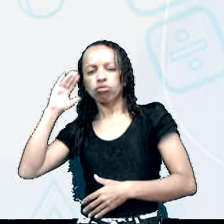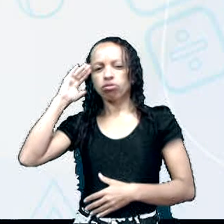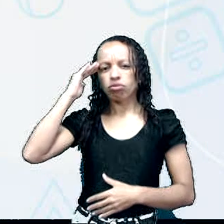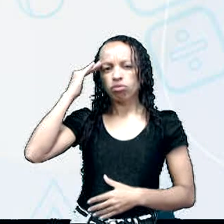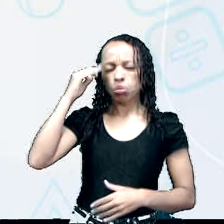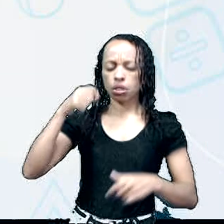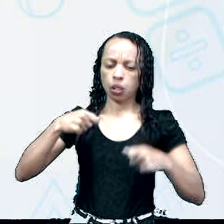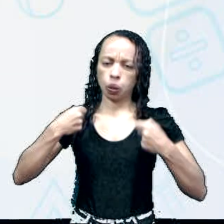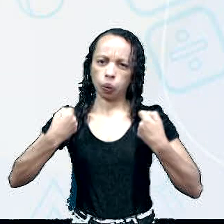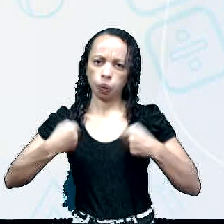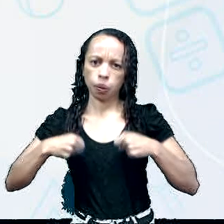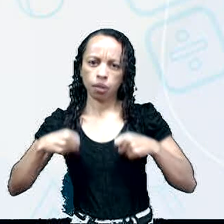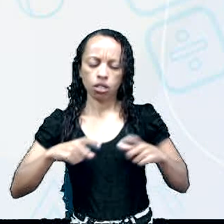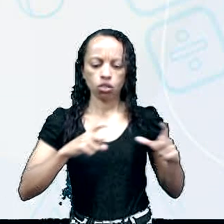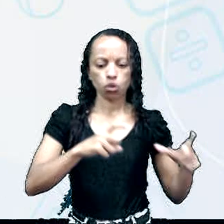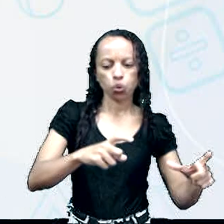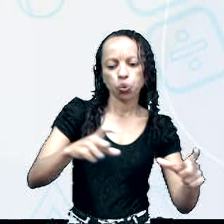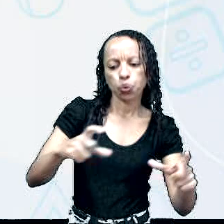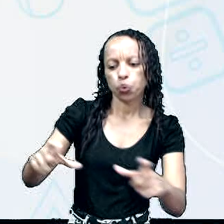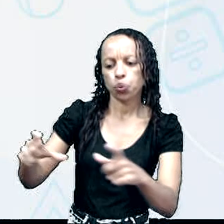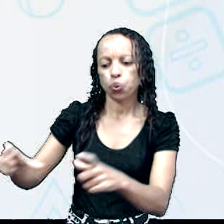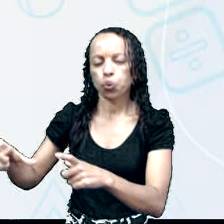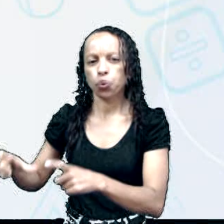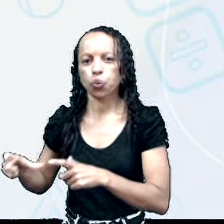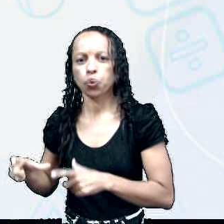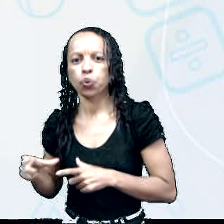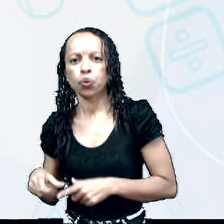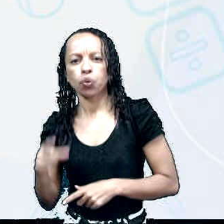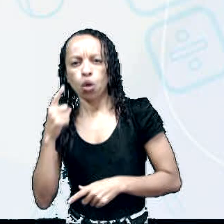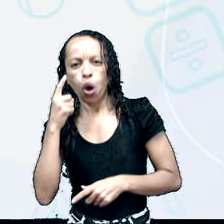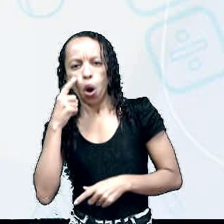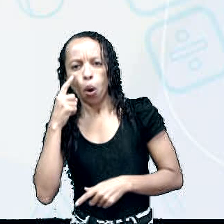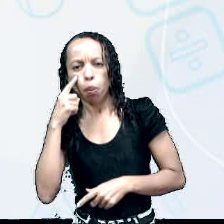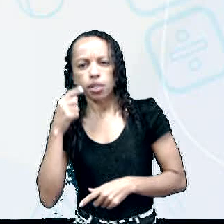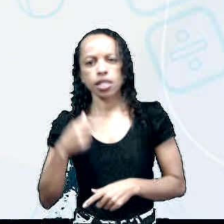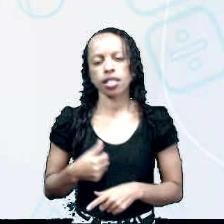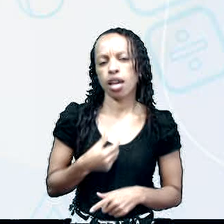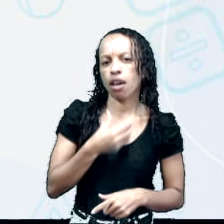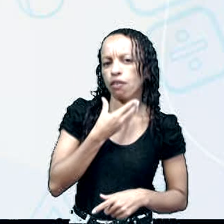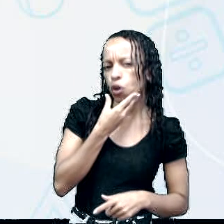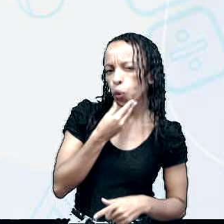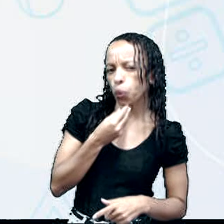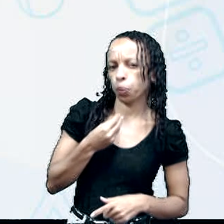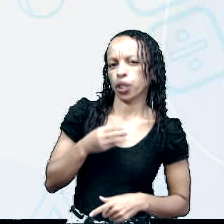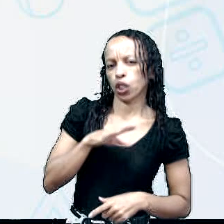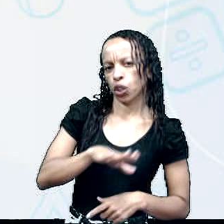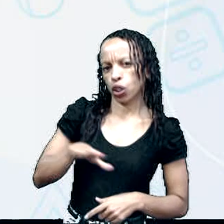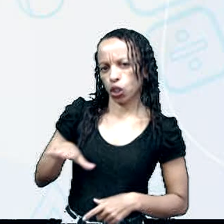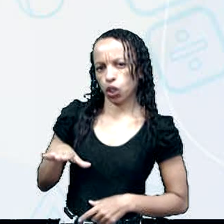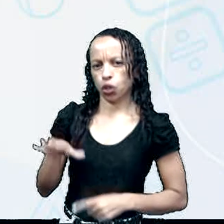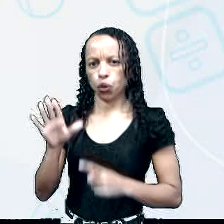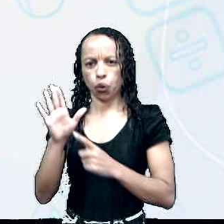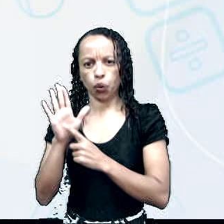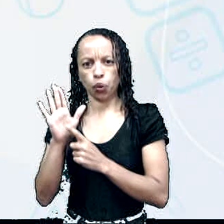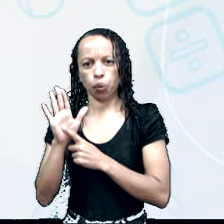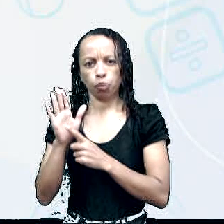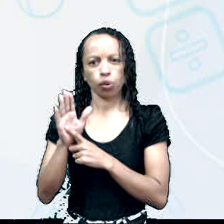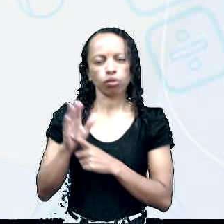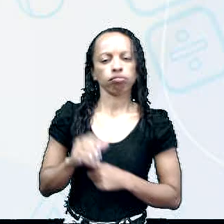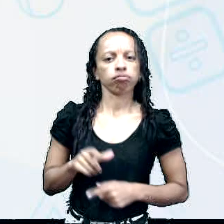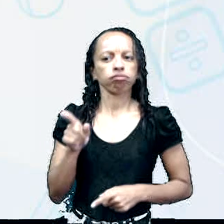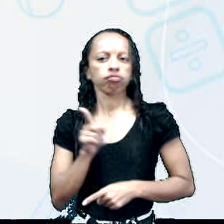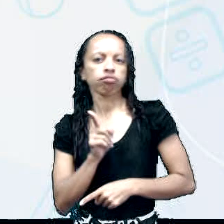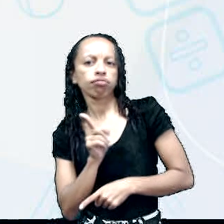do espaço geográfico Observe esse garoto aí na imagem e a mão direita dele apontando para o leste